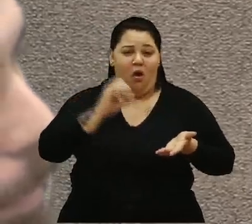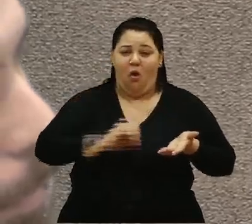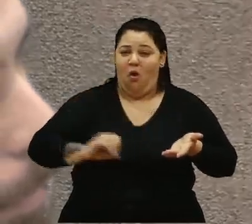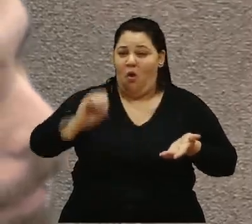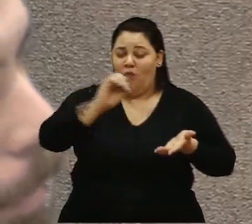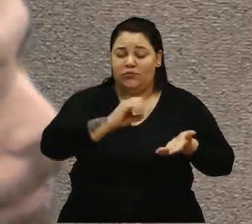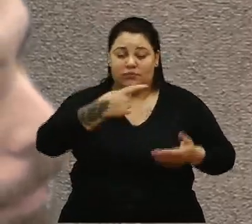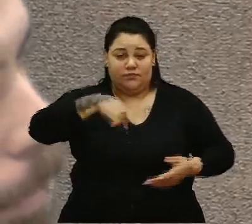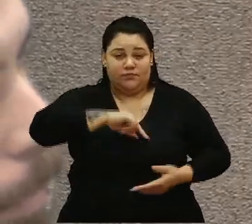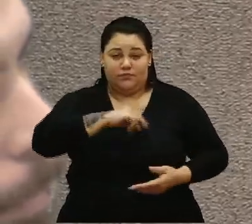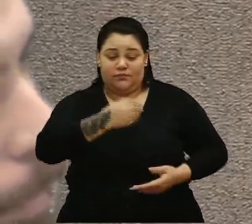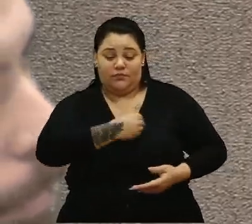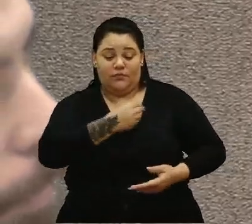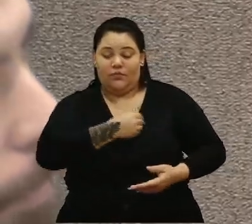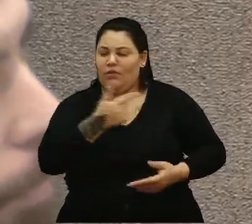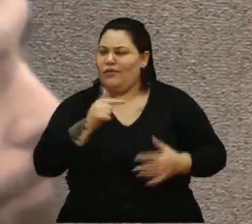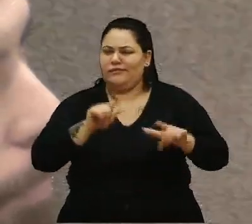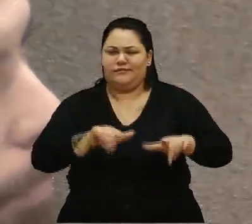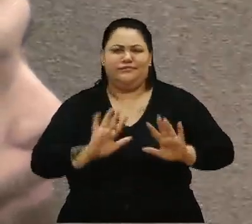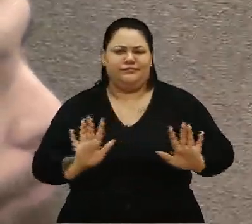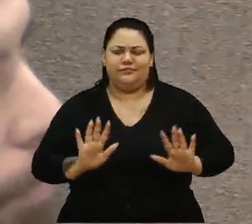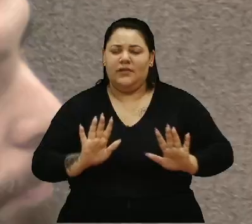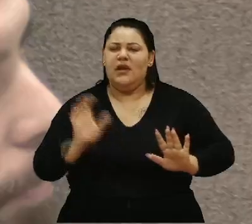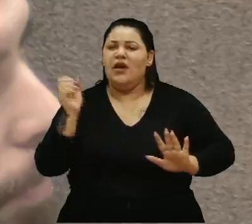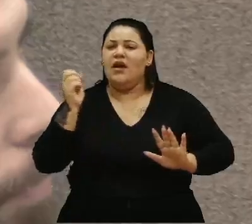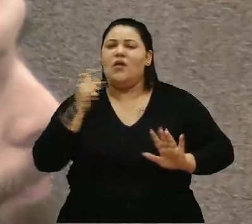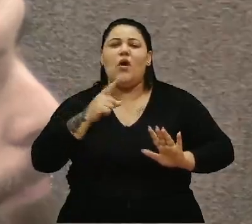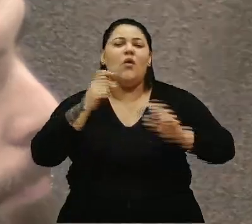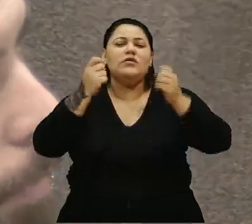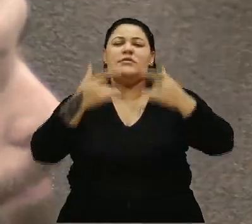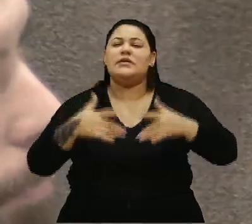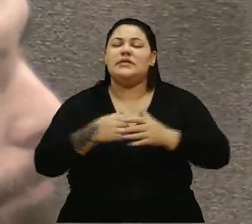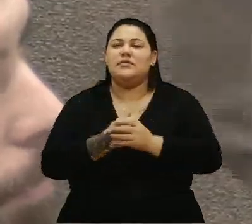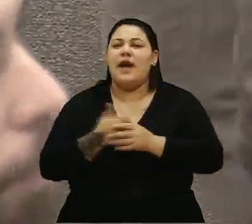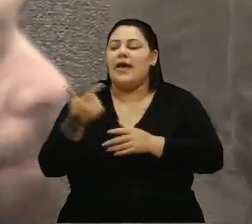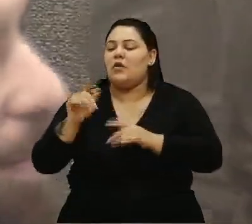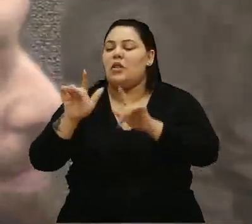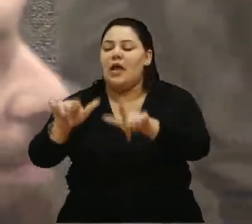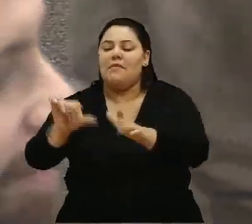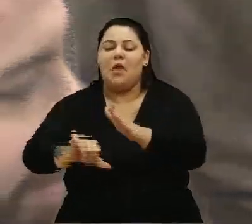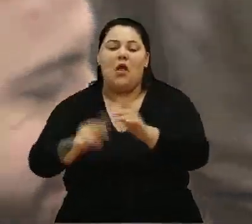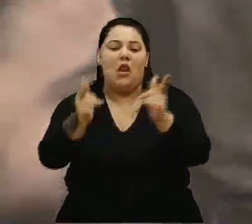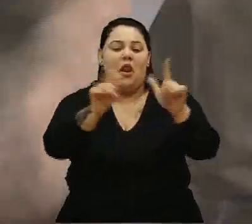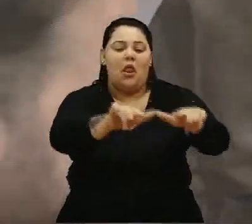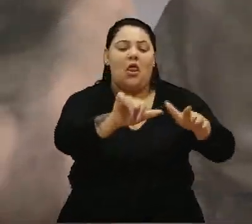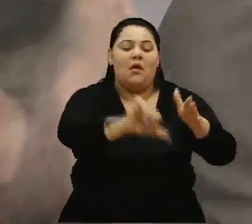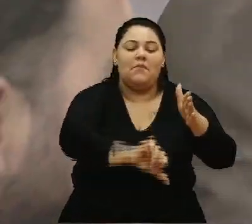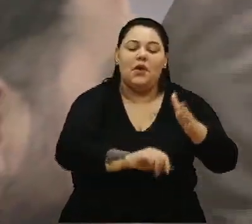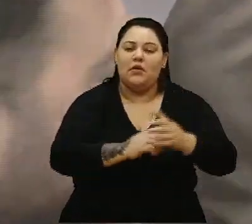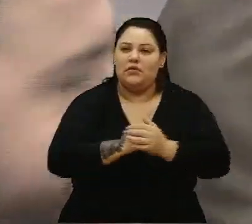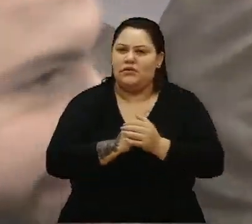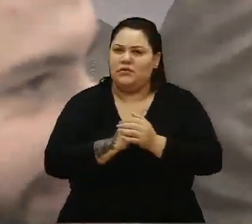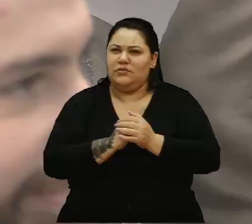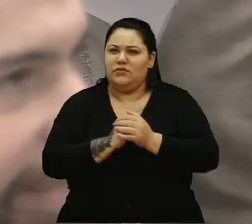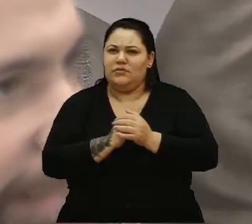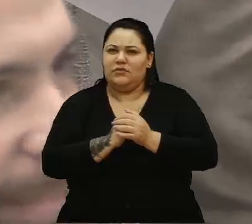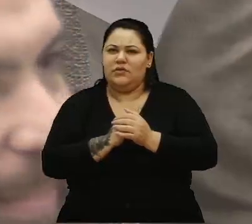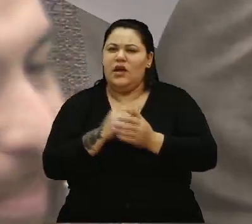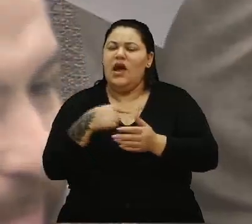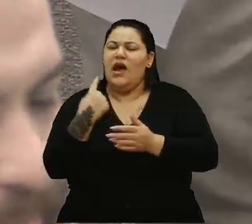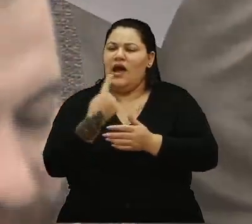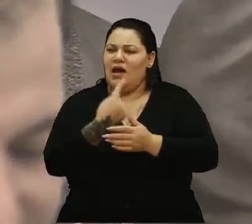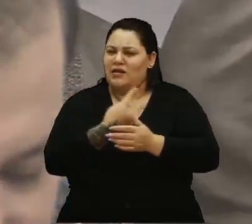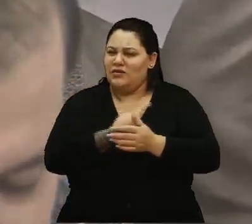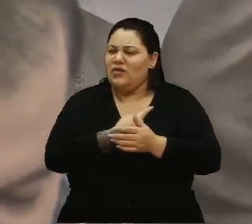vive num outro lugar. E daí qual a justificativa? Em outro lugar é pior, em outro lugar. A nossa régua está muito baixa